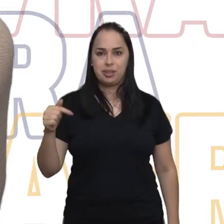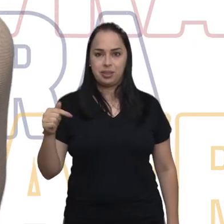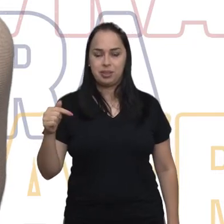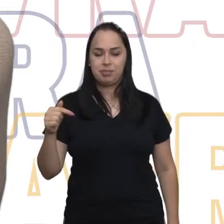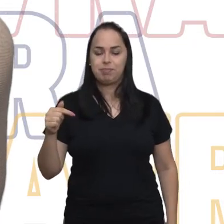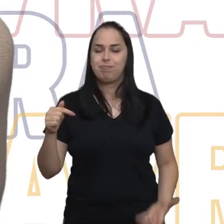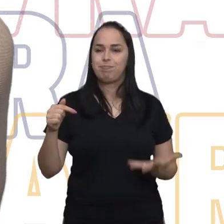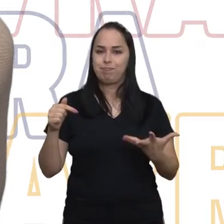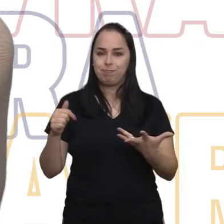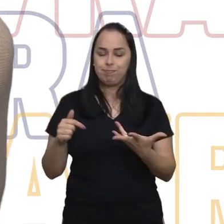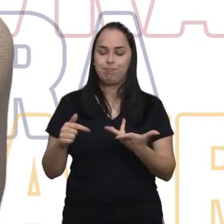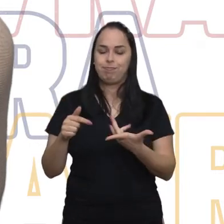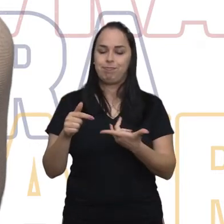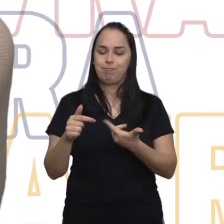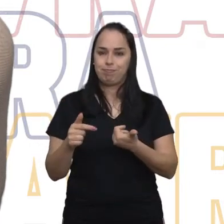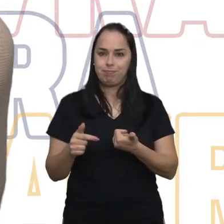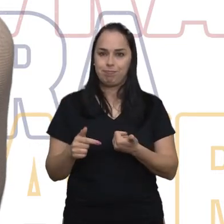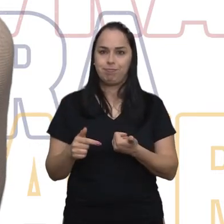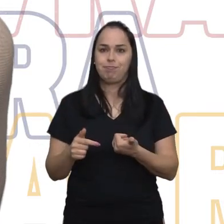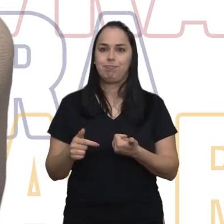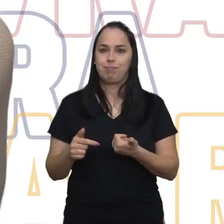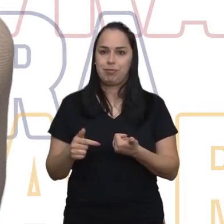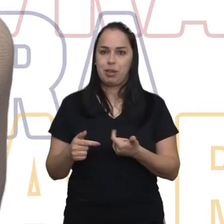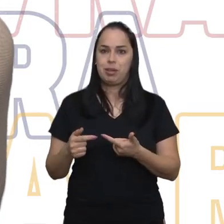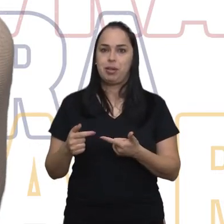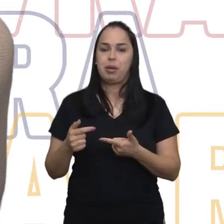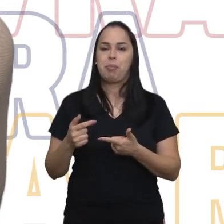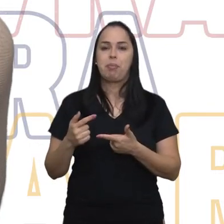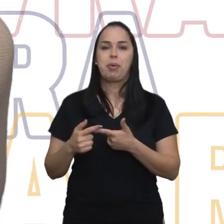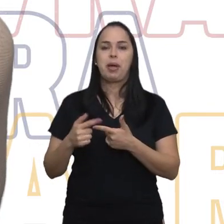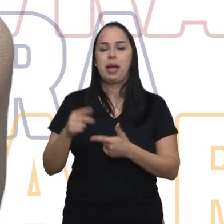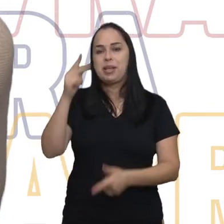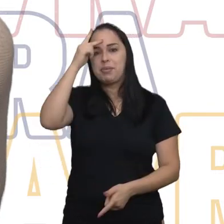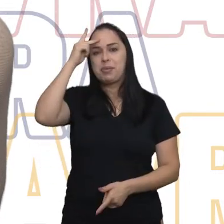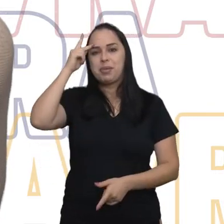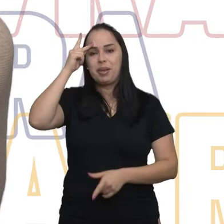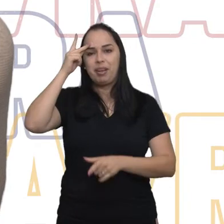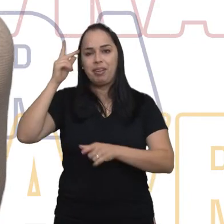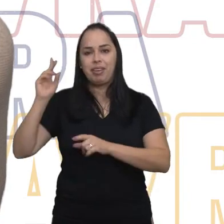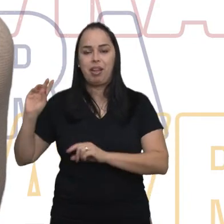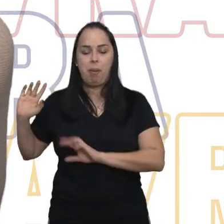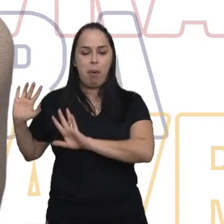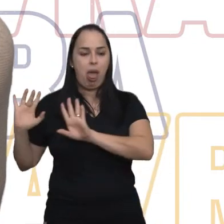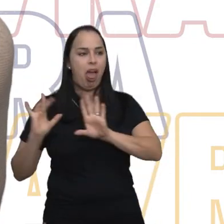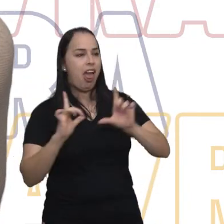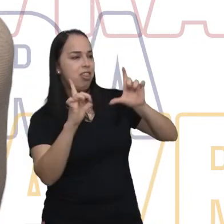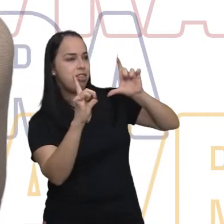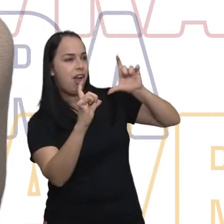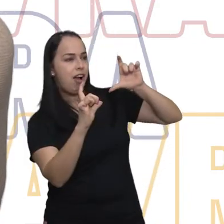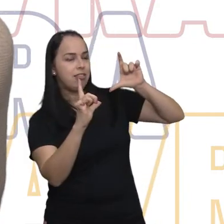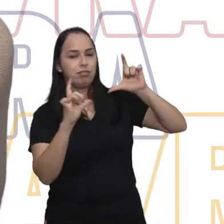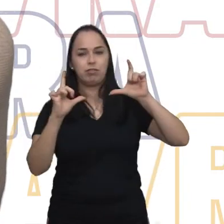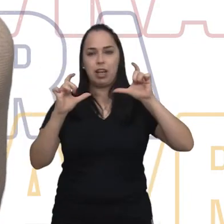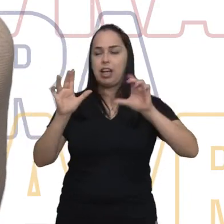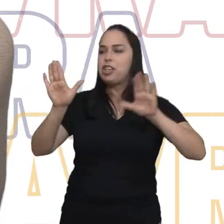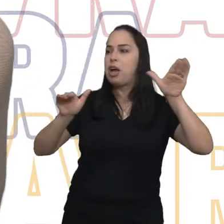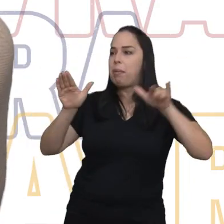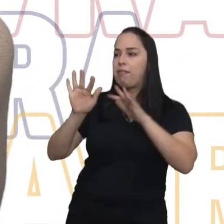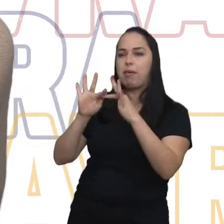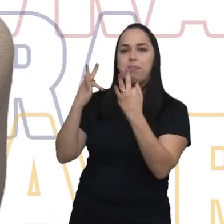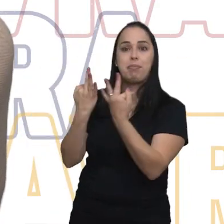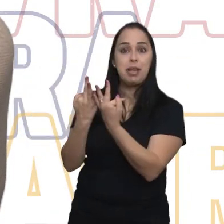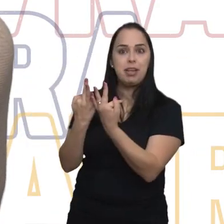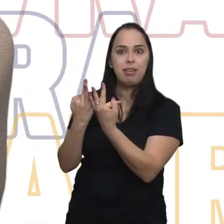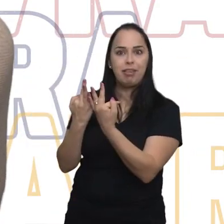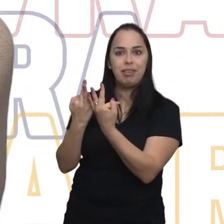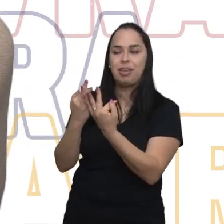viu? Porque muita gente vai, tira foto e traz família que mora fora.